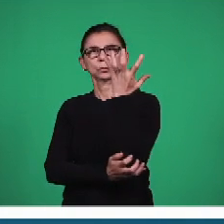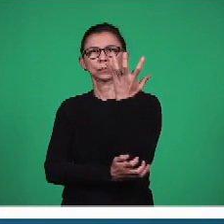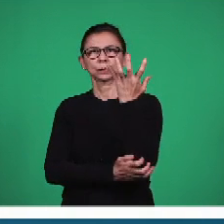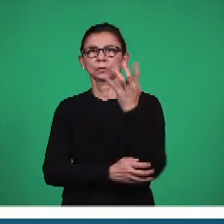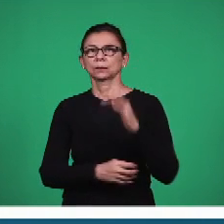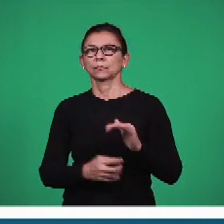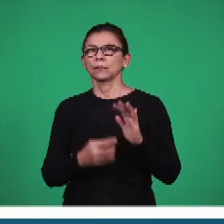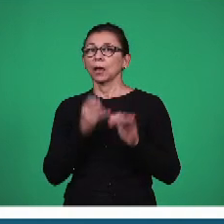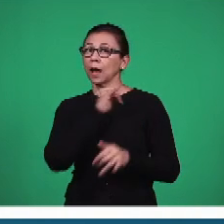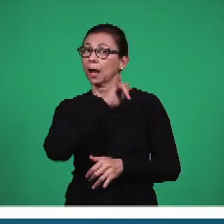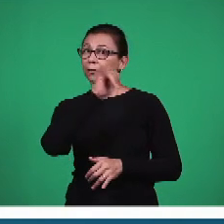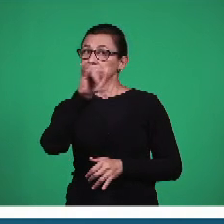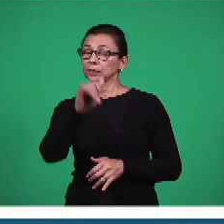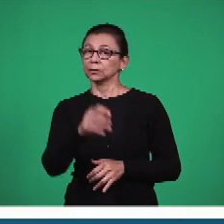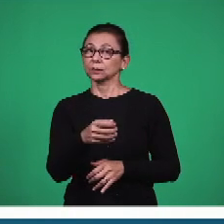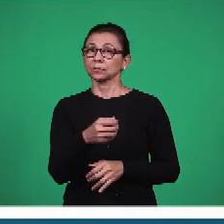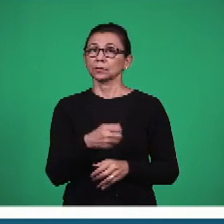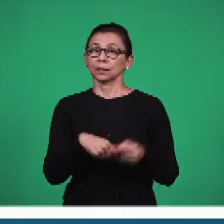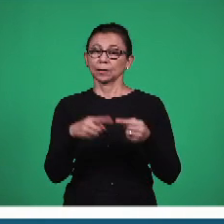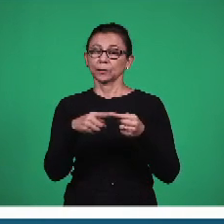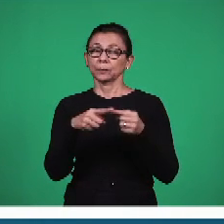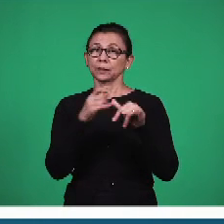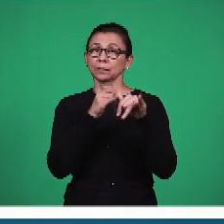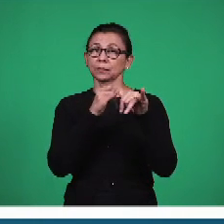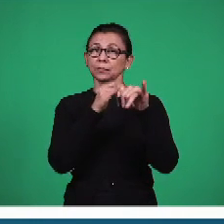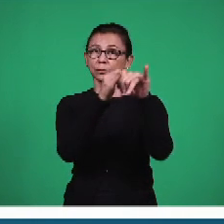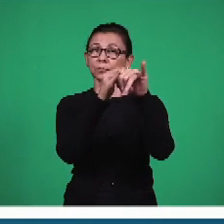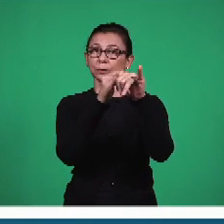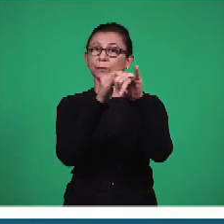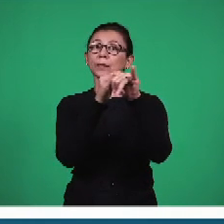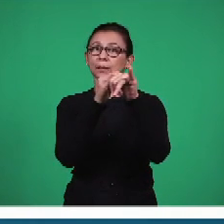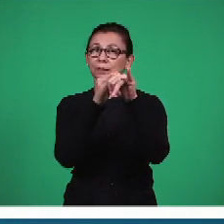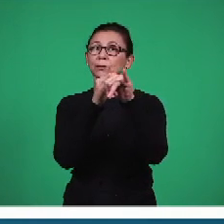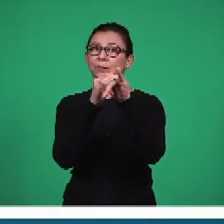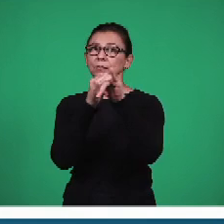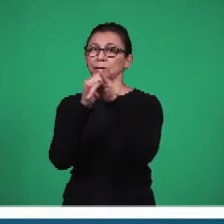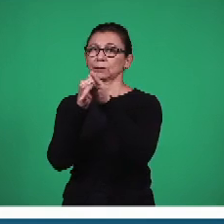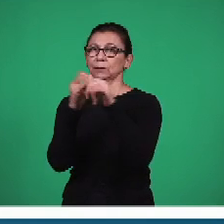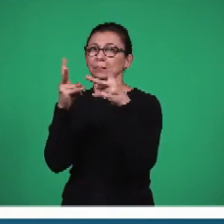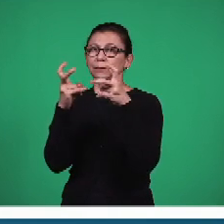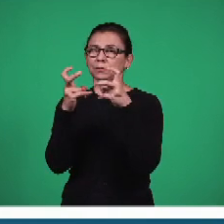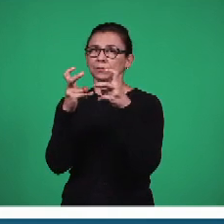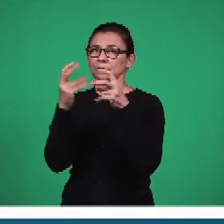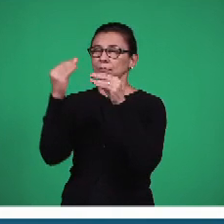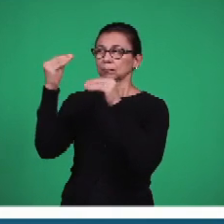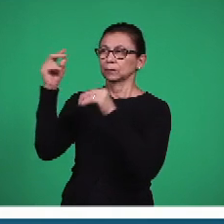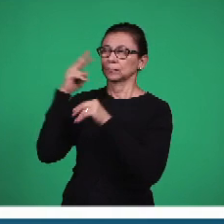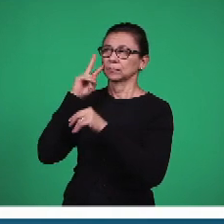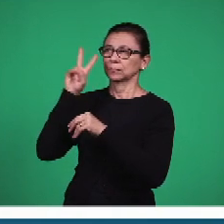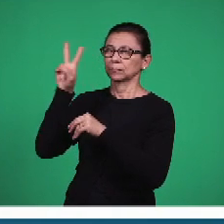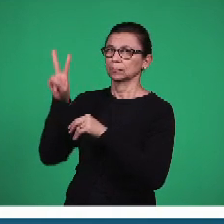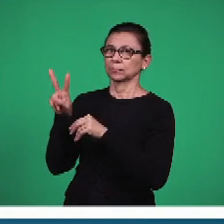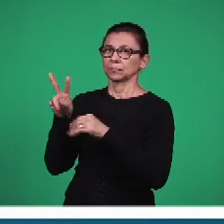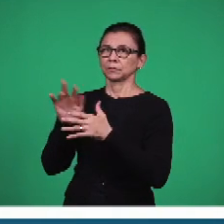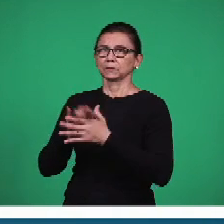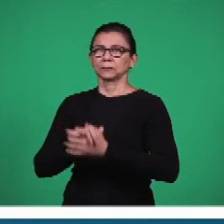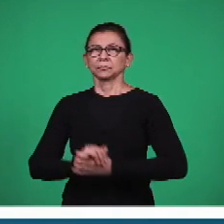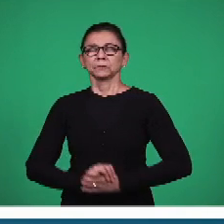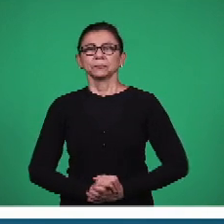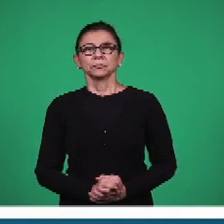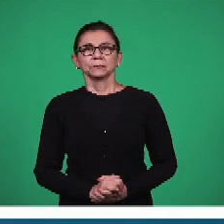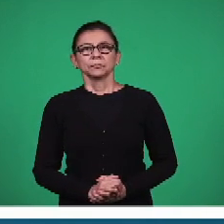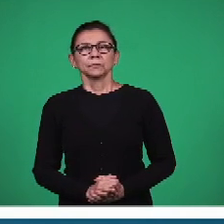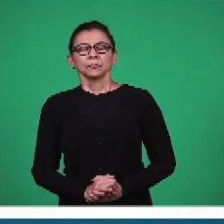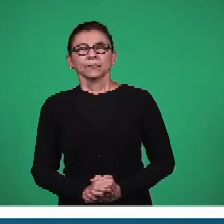trombeta que foi tocada. E aqui são os que nós podemos ver aqui. Embora essas Não, agora